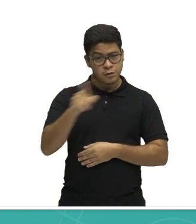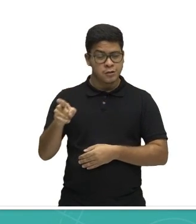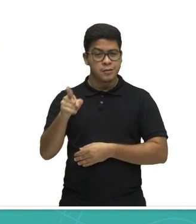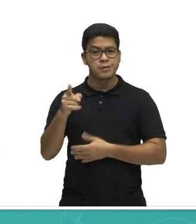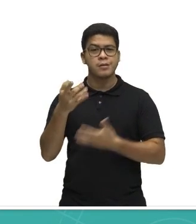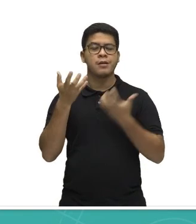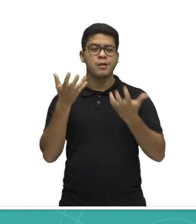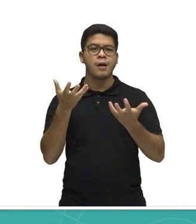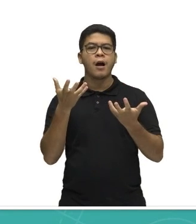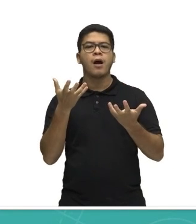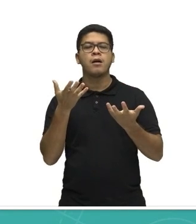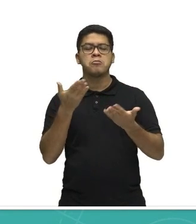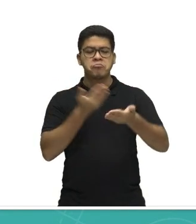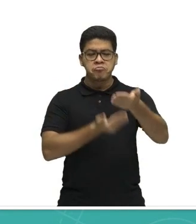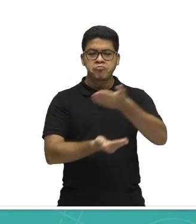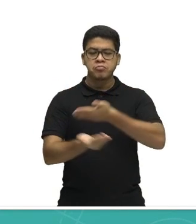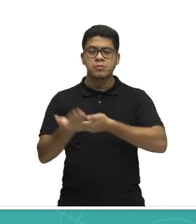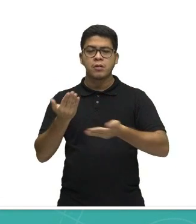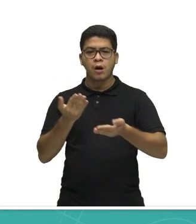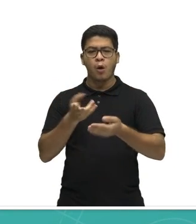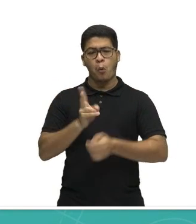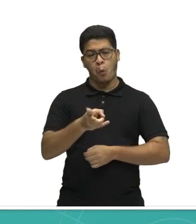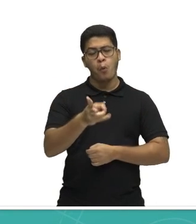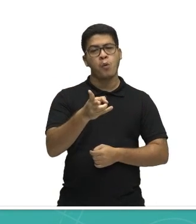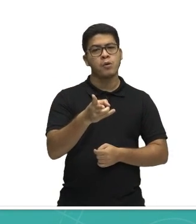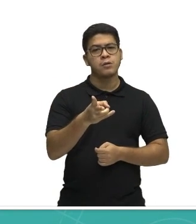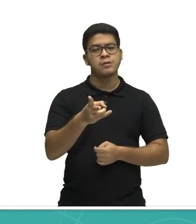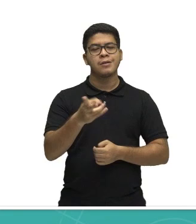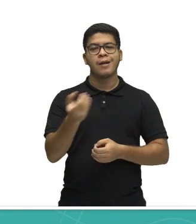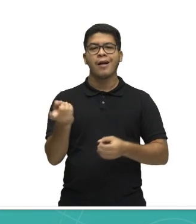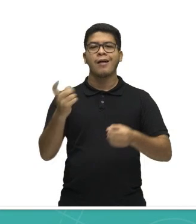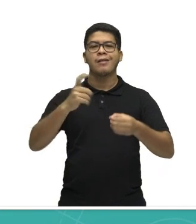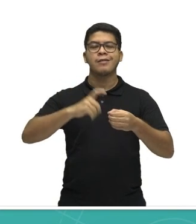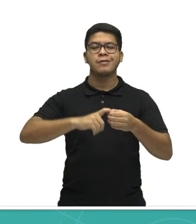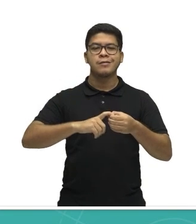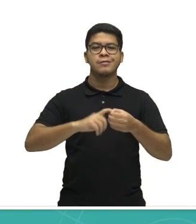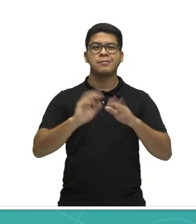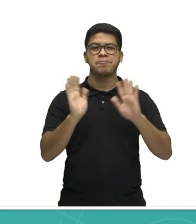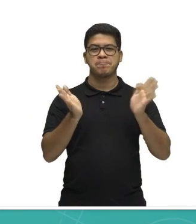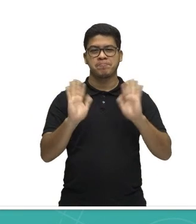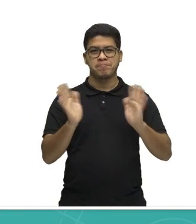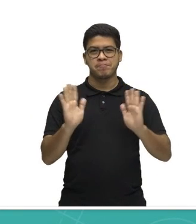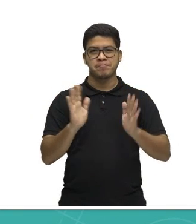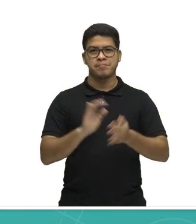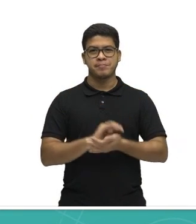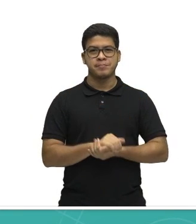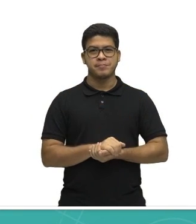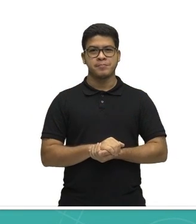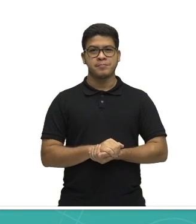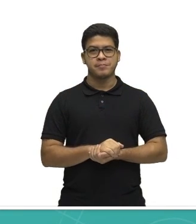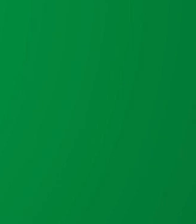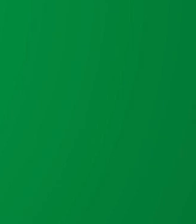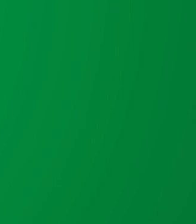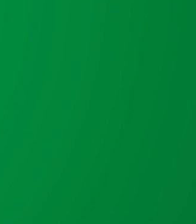vocês na nossa interatividade. Continue assim e até uma outra oportunidade com mais uma aula de arte.